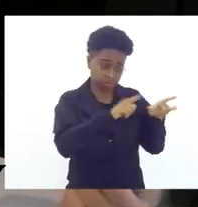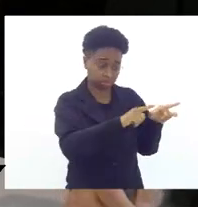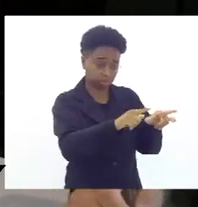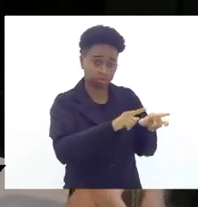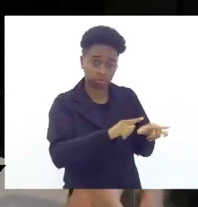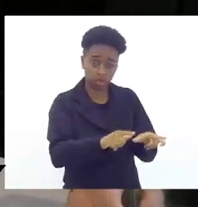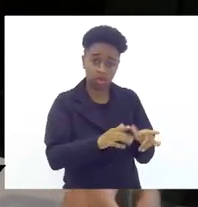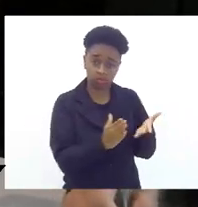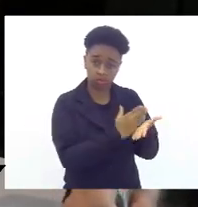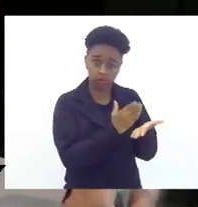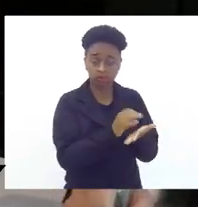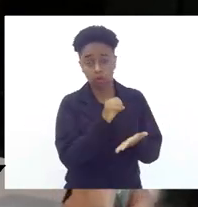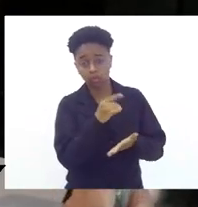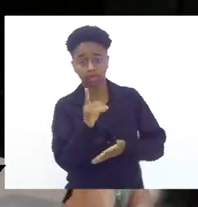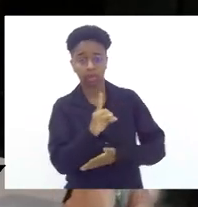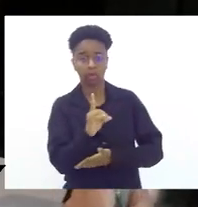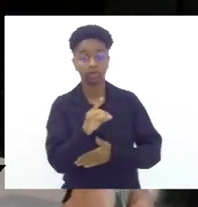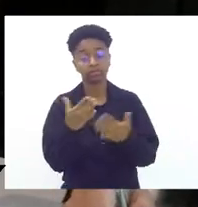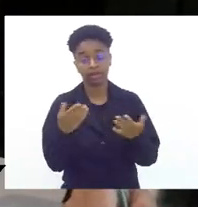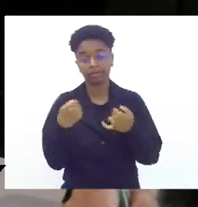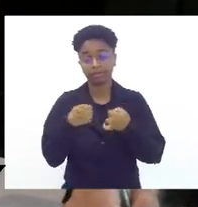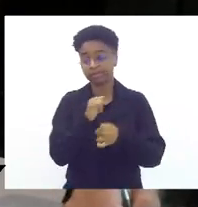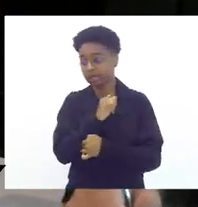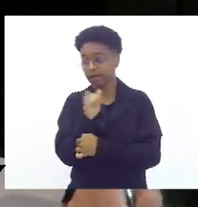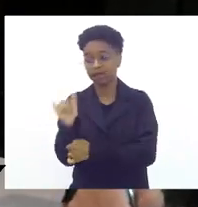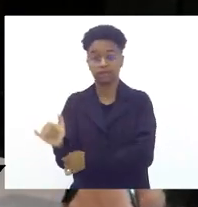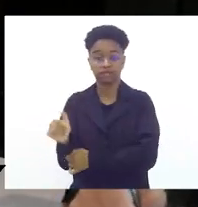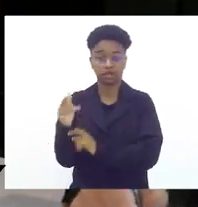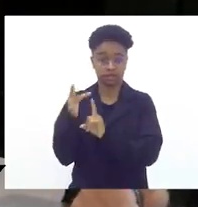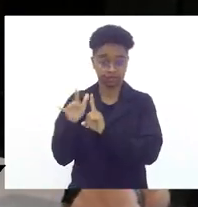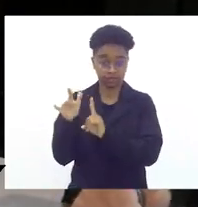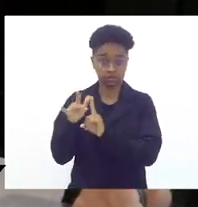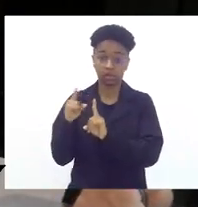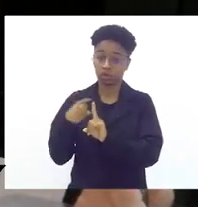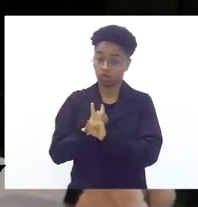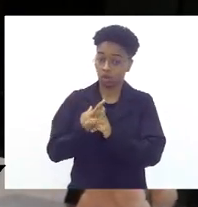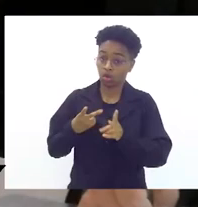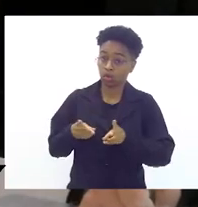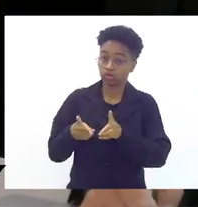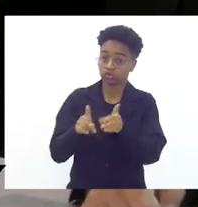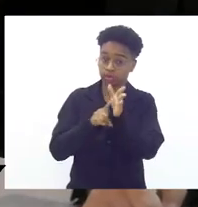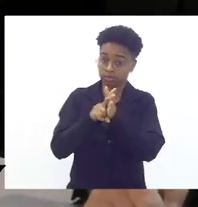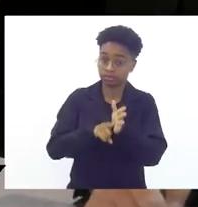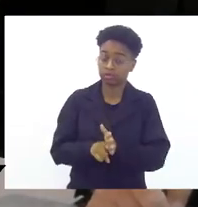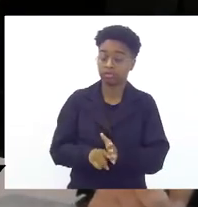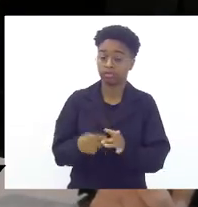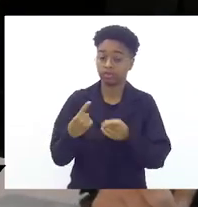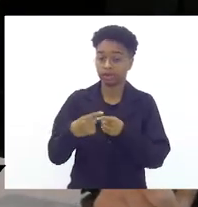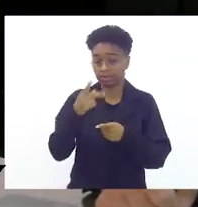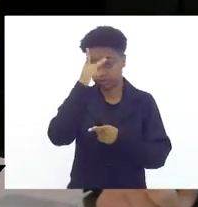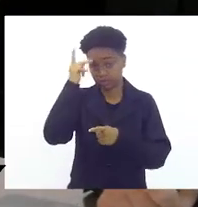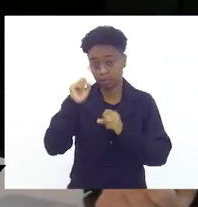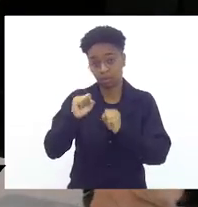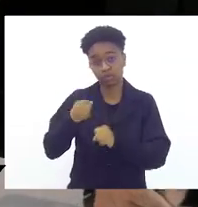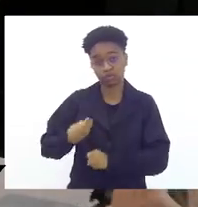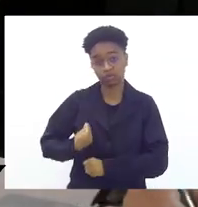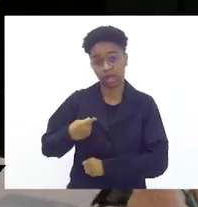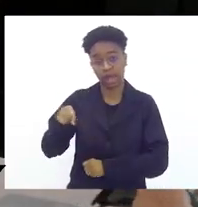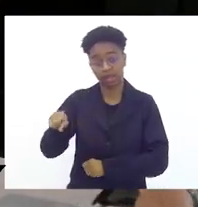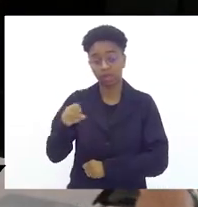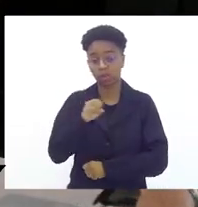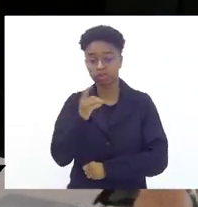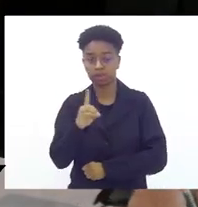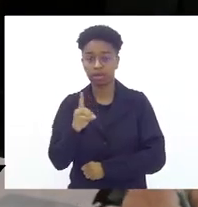informada disso De que é a investigação para já girar que a pessoa pode estar ali ou não dois ela precisa dar um relato